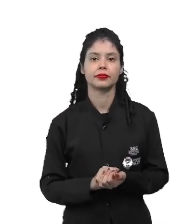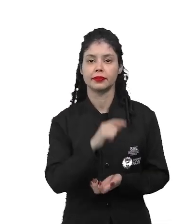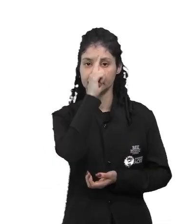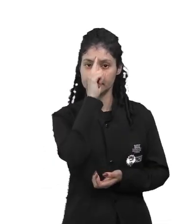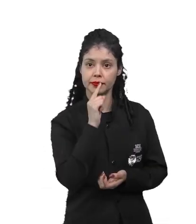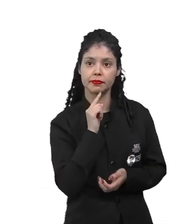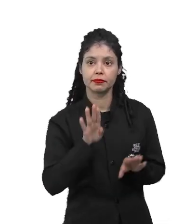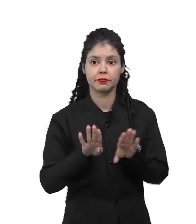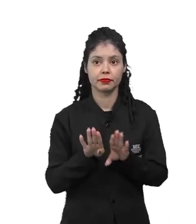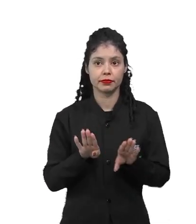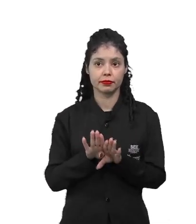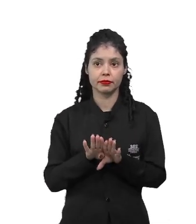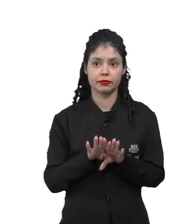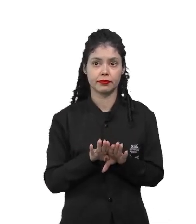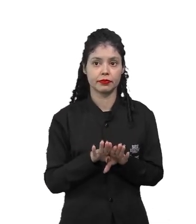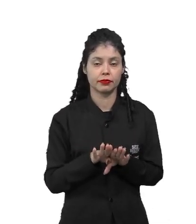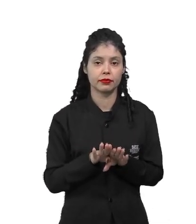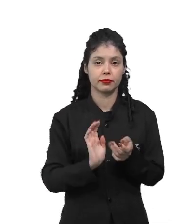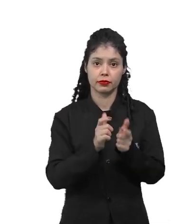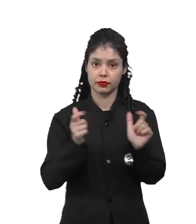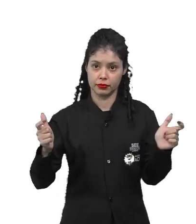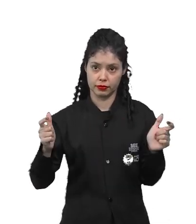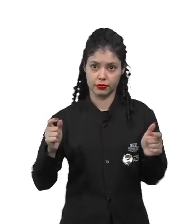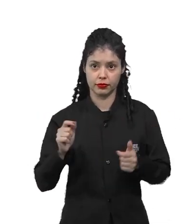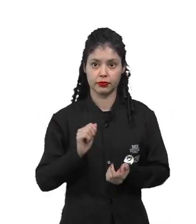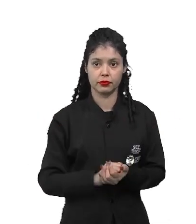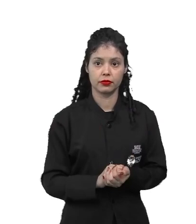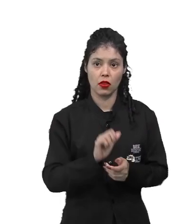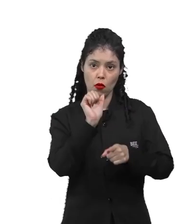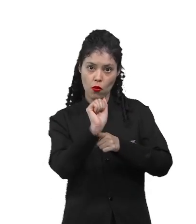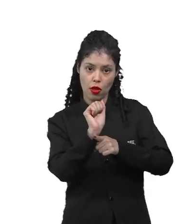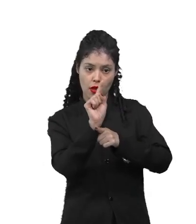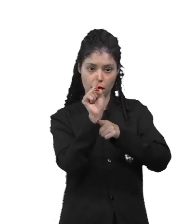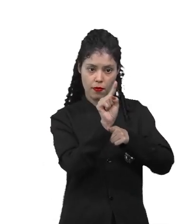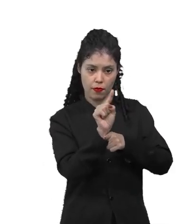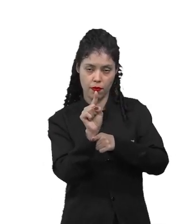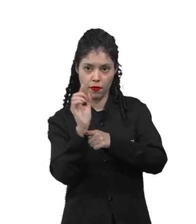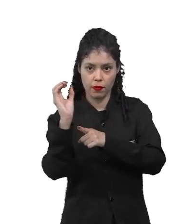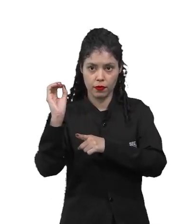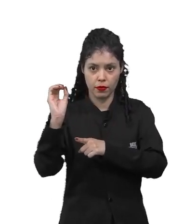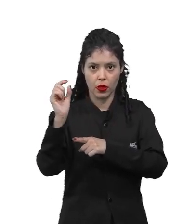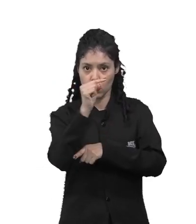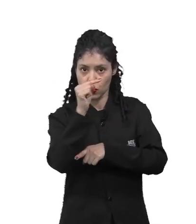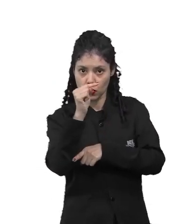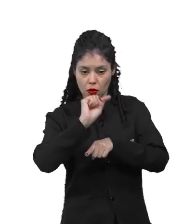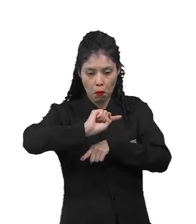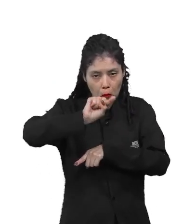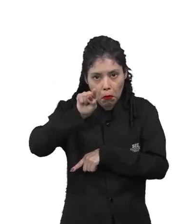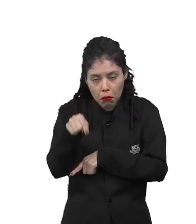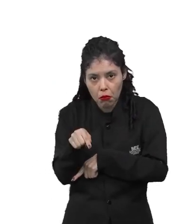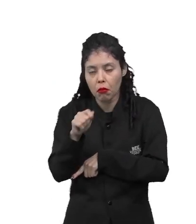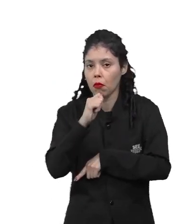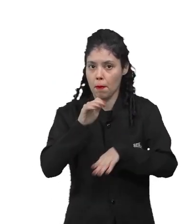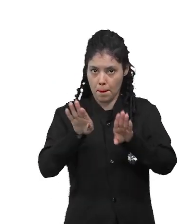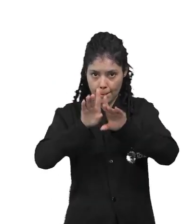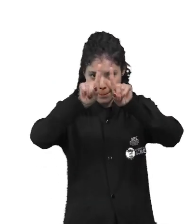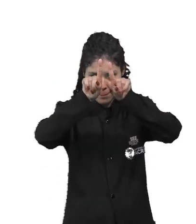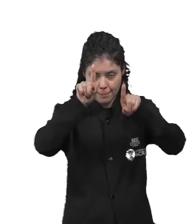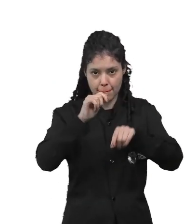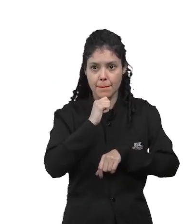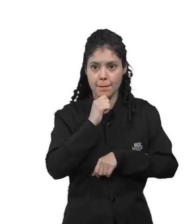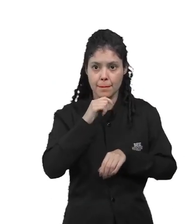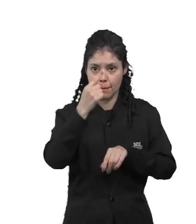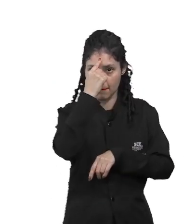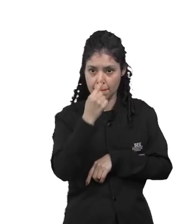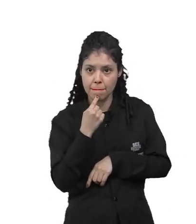da função crescente. Quando A for negativa, ela tem o brocochozinho aqui, ó, carinha de triste,